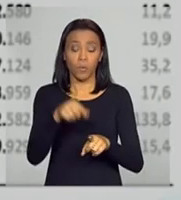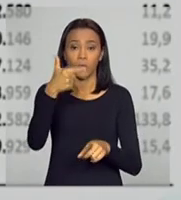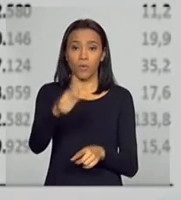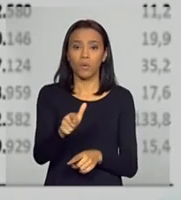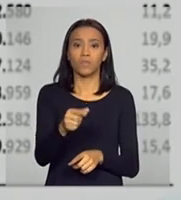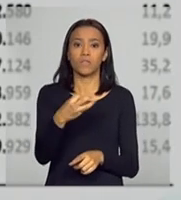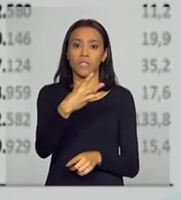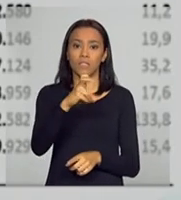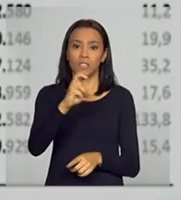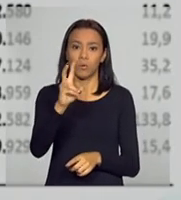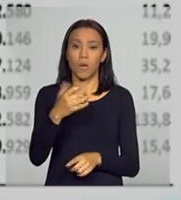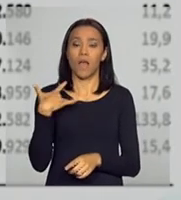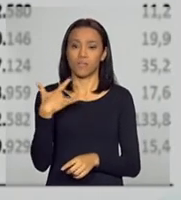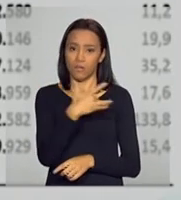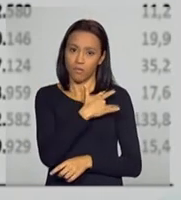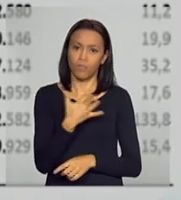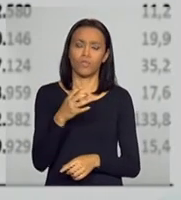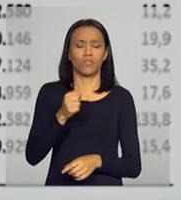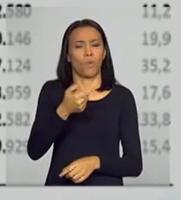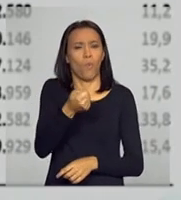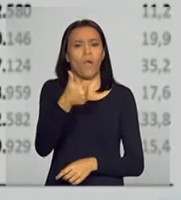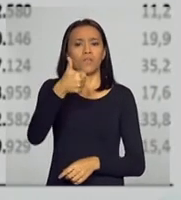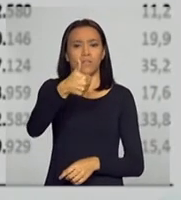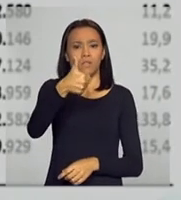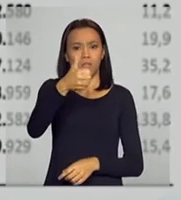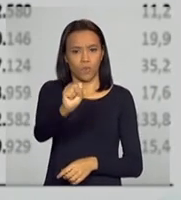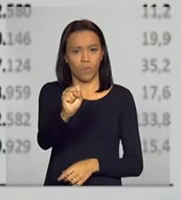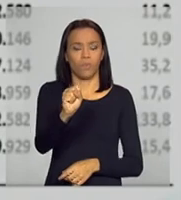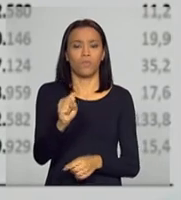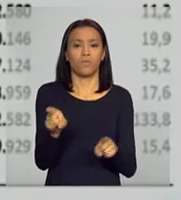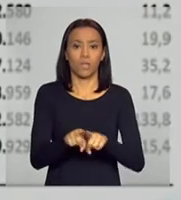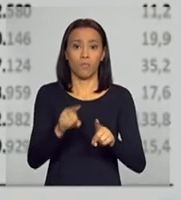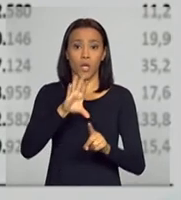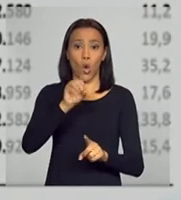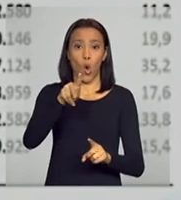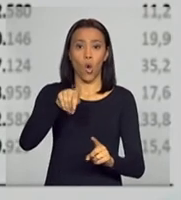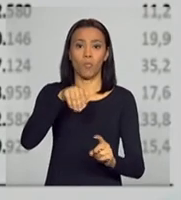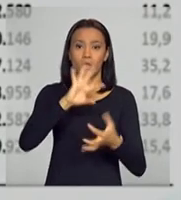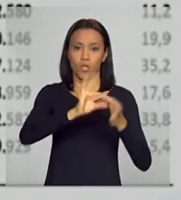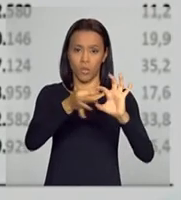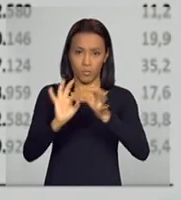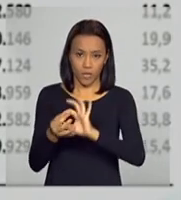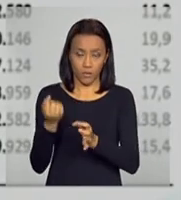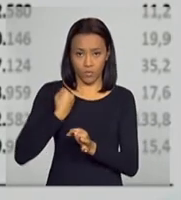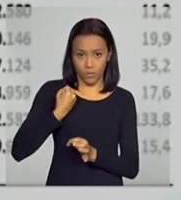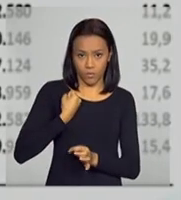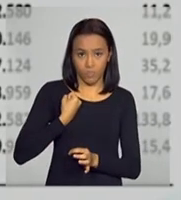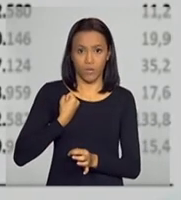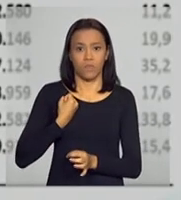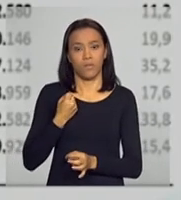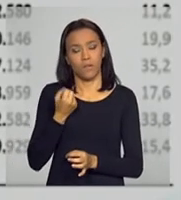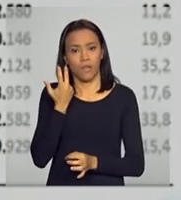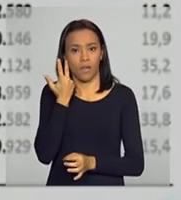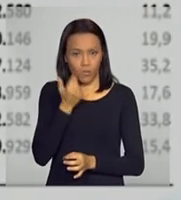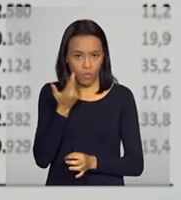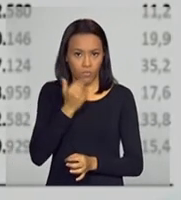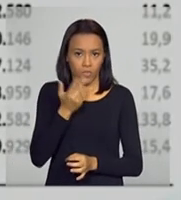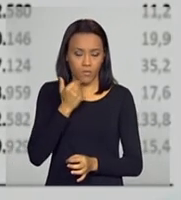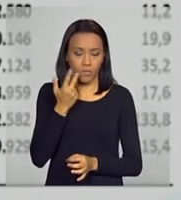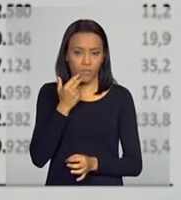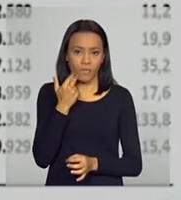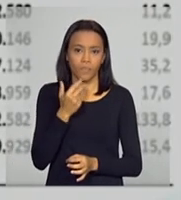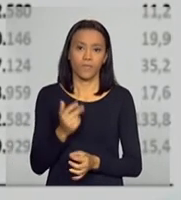35% no caso da Saúde quase 18 Copa e Olimpíadas 1 número um percentual maior natural